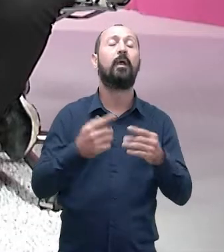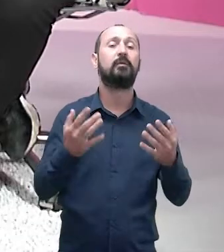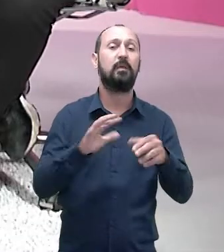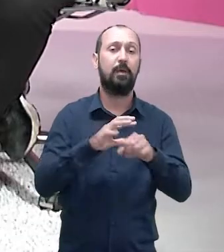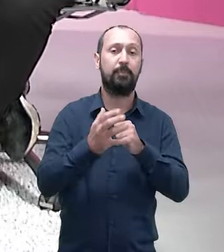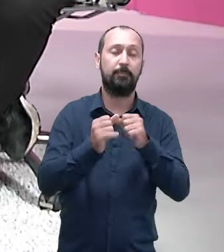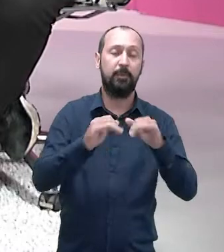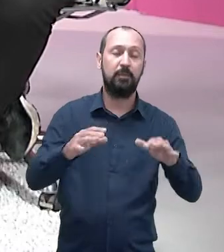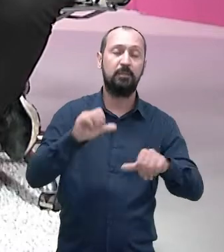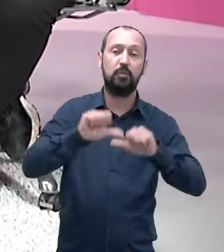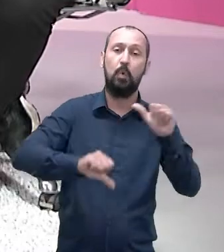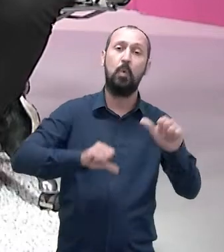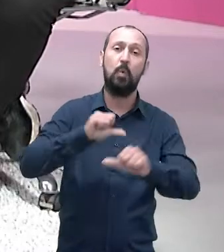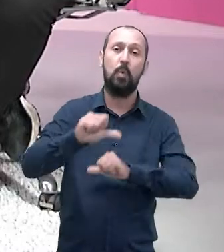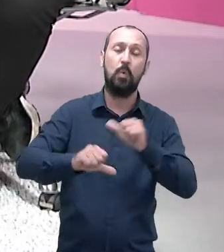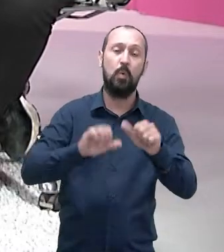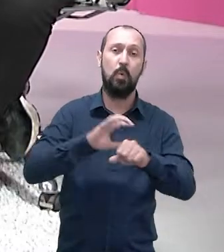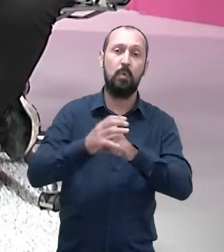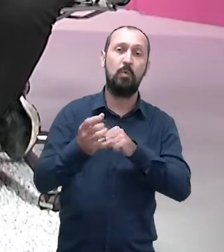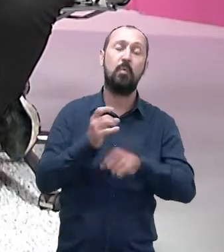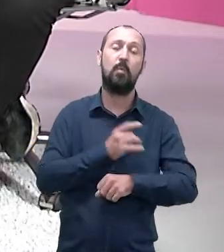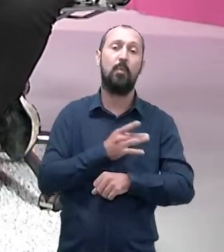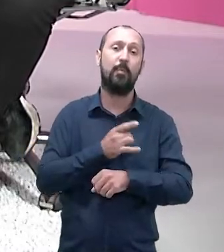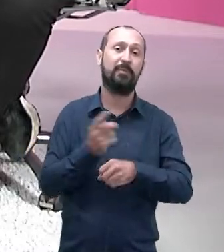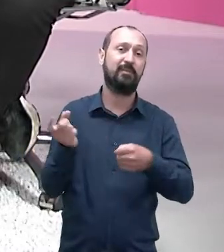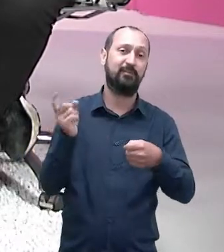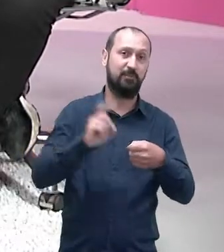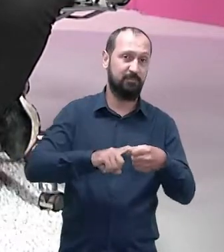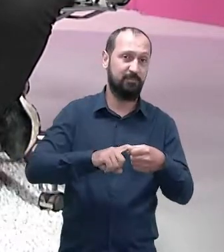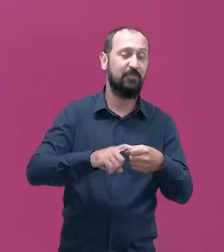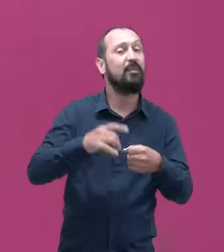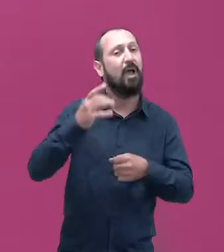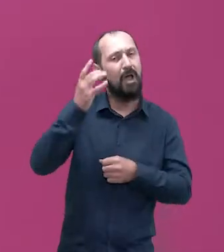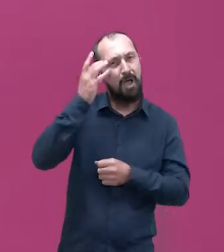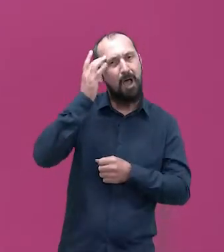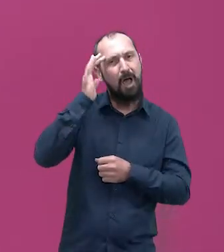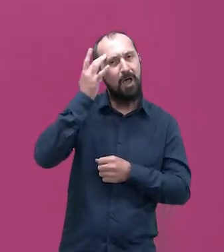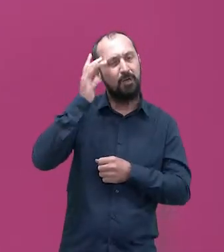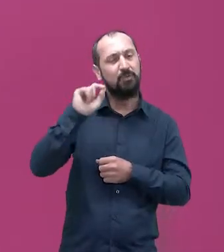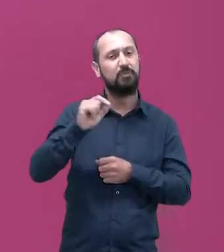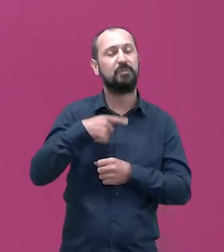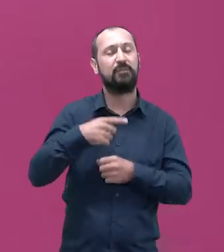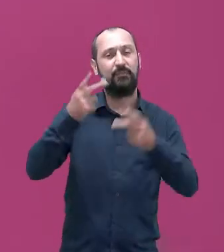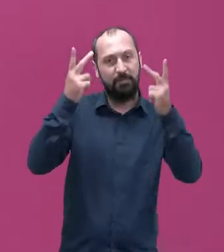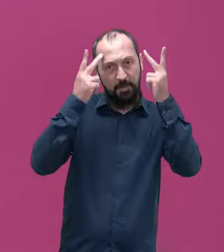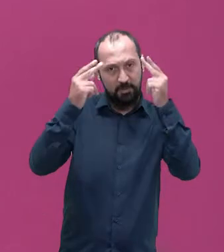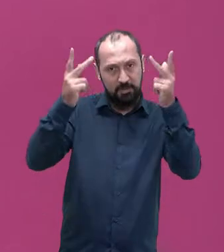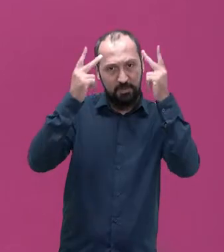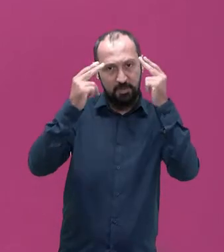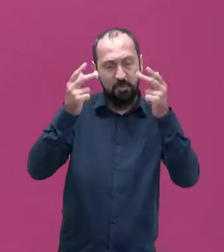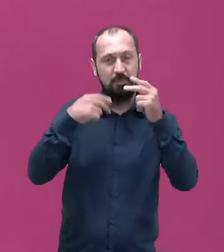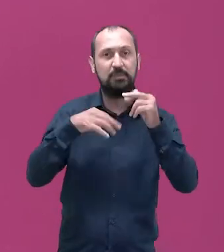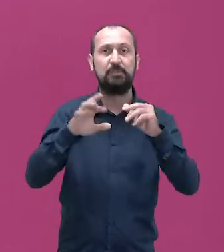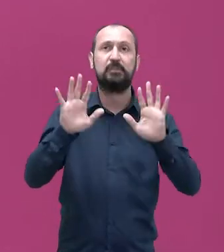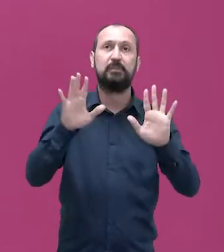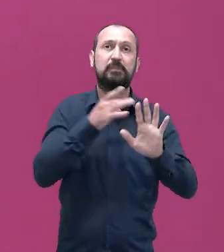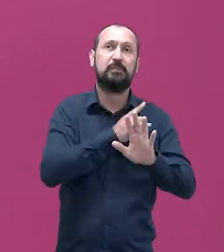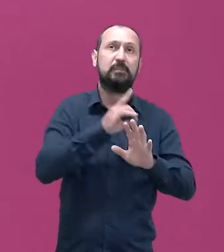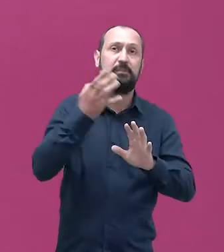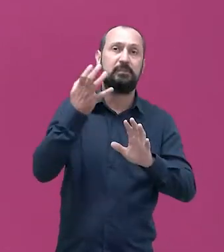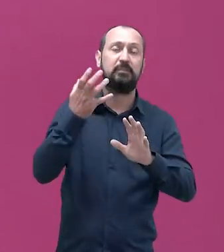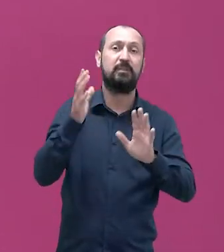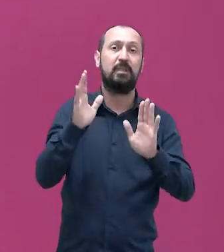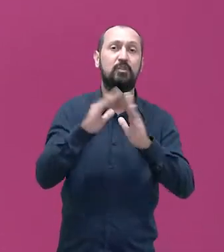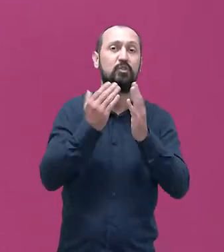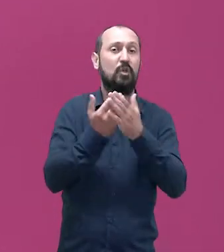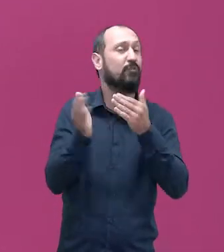Devido à pandemia, muitos trocaram de profissão com medo do retorno, né? Eu acredito numa estabilidade que, se Deus quiser,